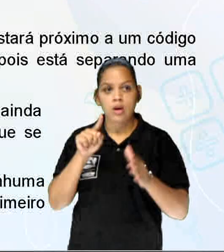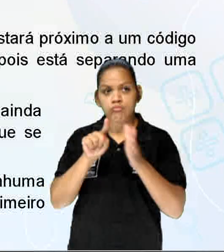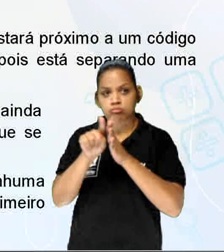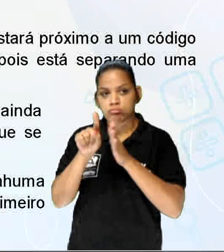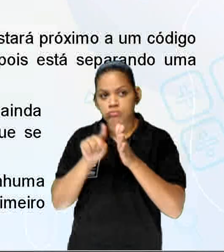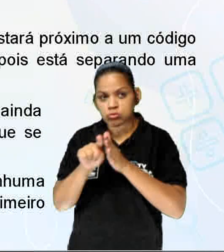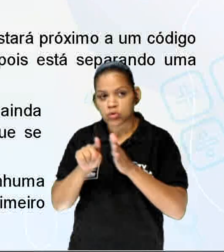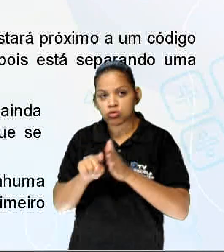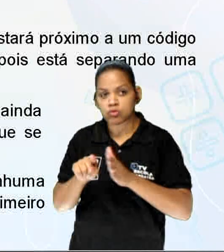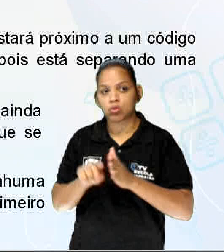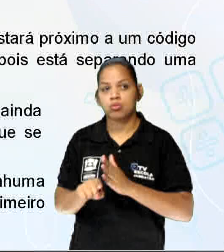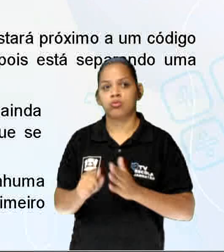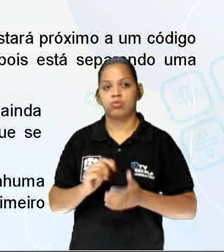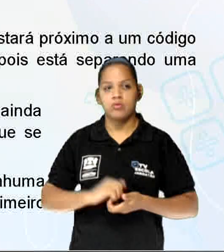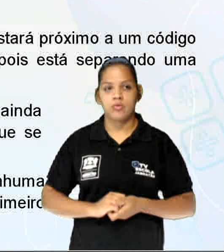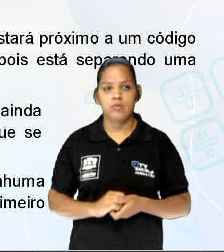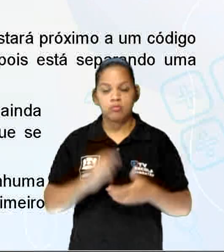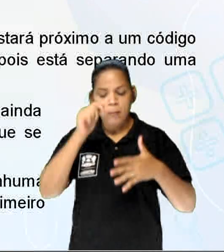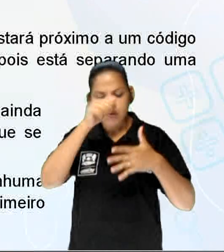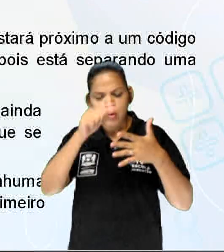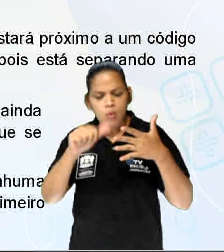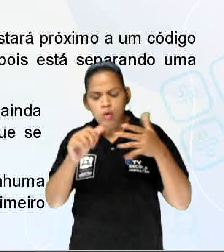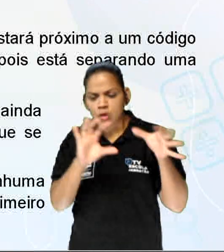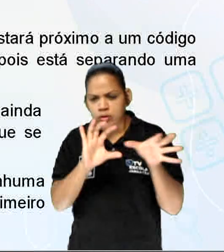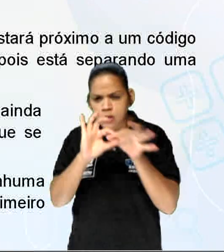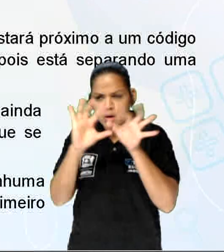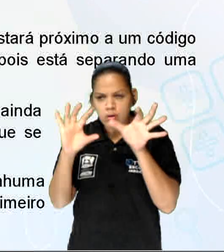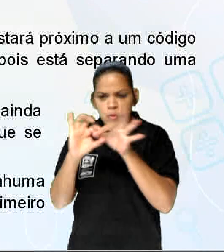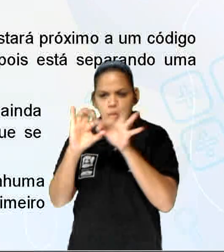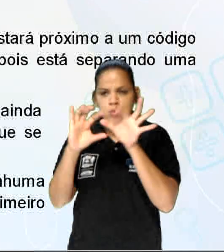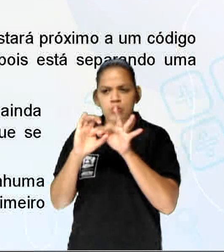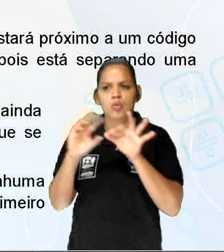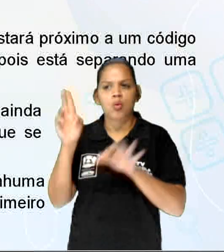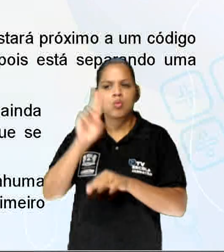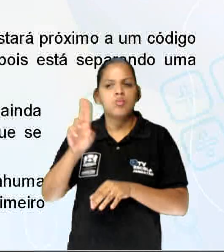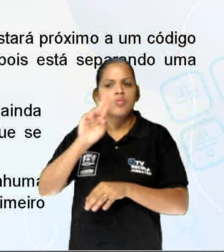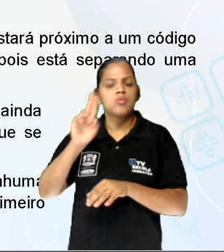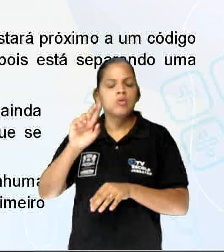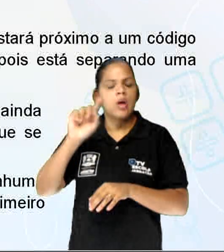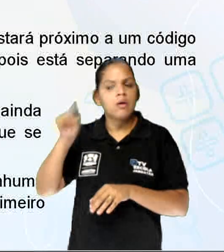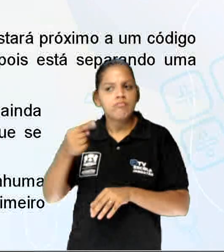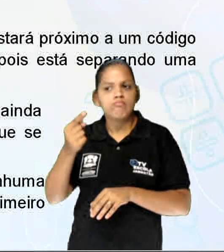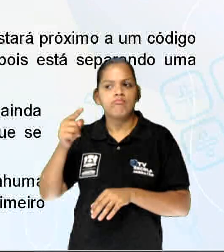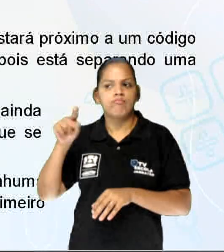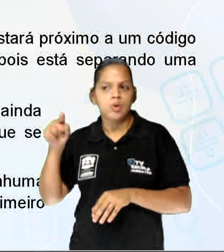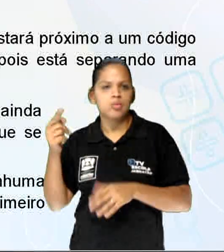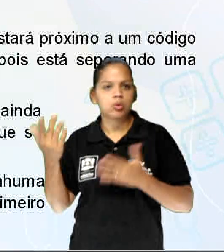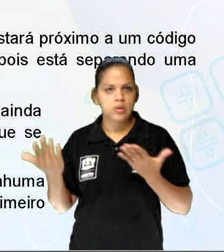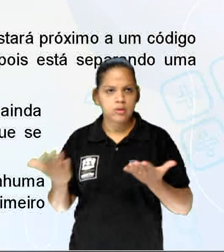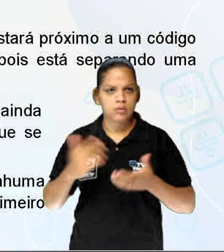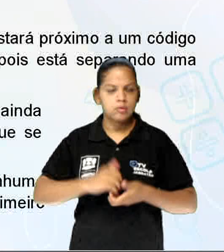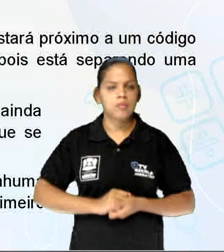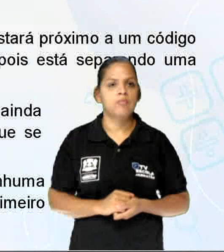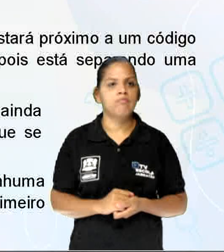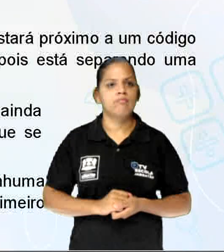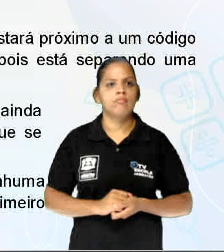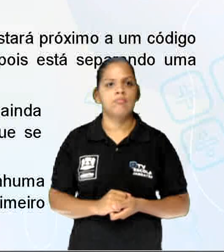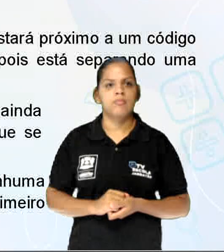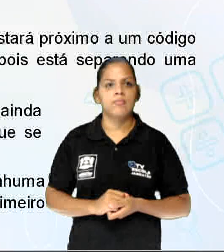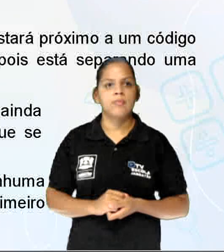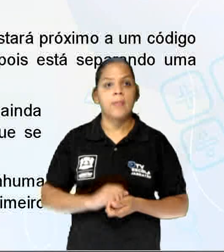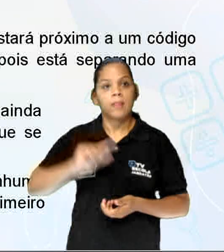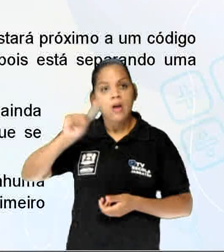os itens que estão de acordo em relação ao uso da pontuação. Item 1. A vírgula depois